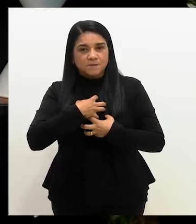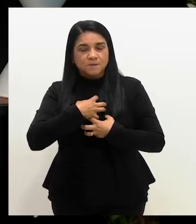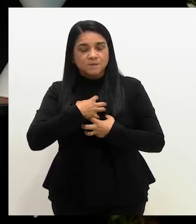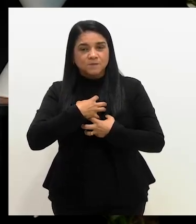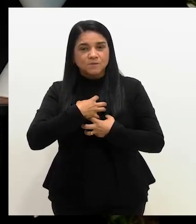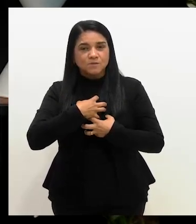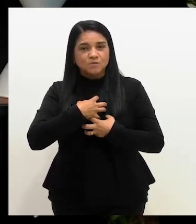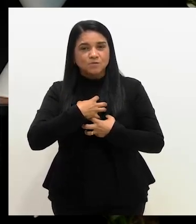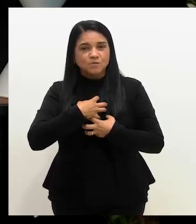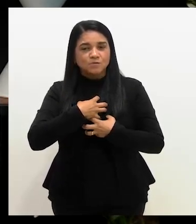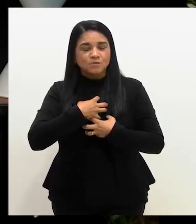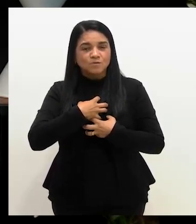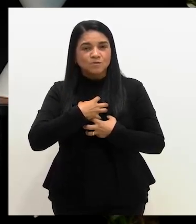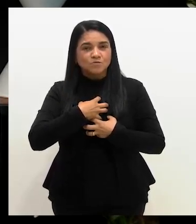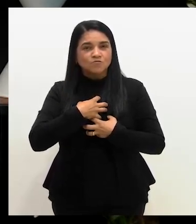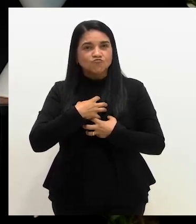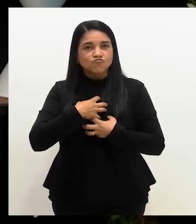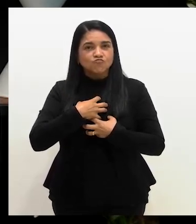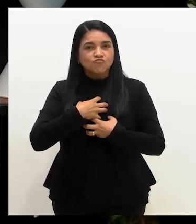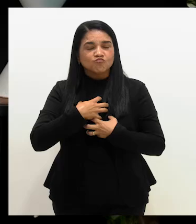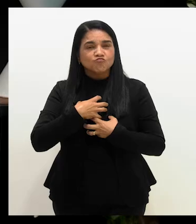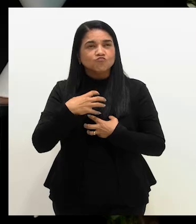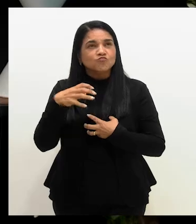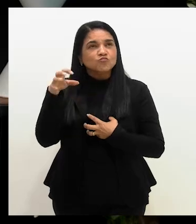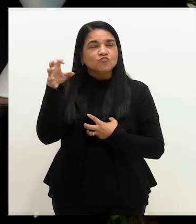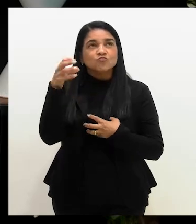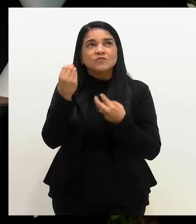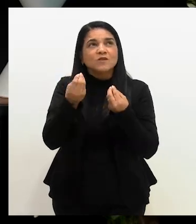sentimento da